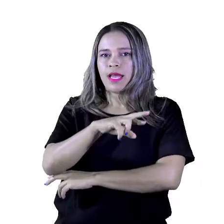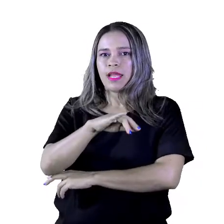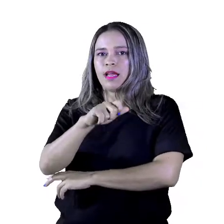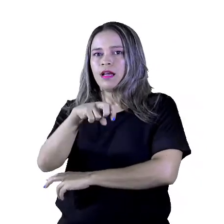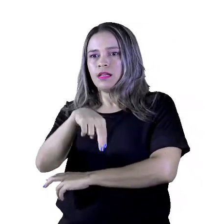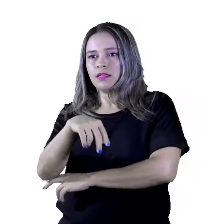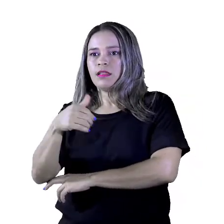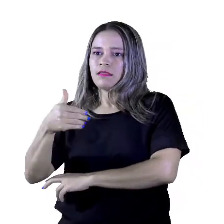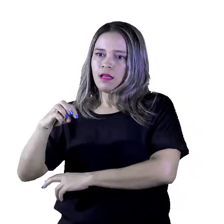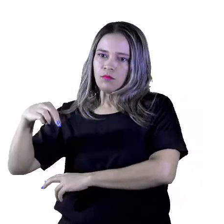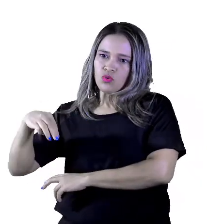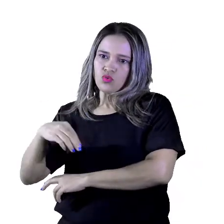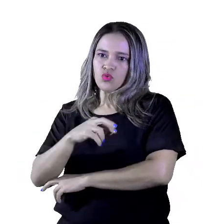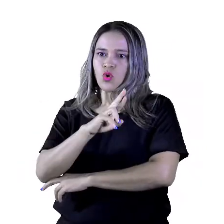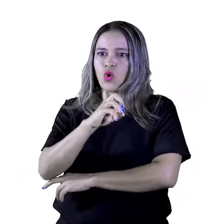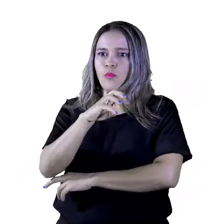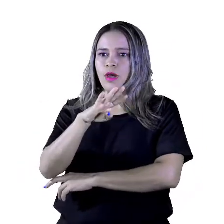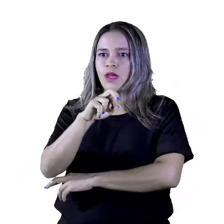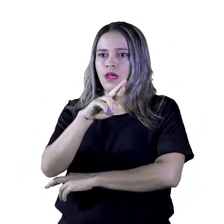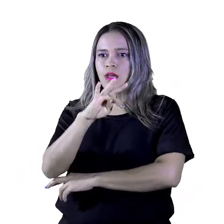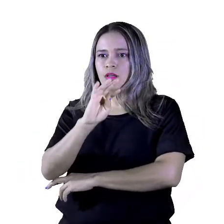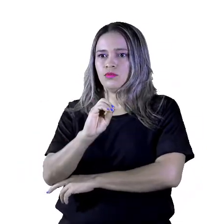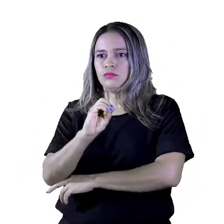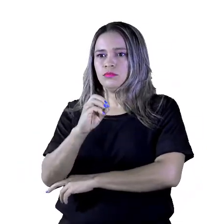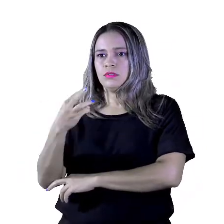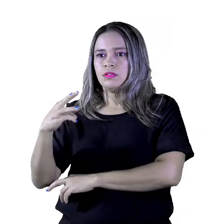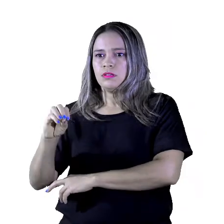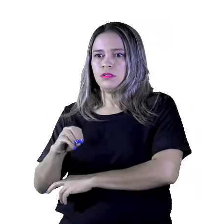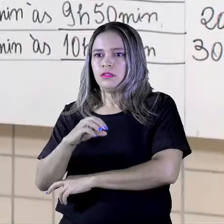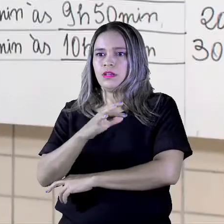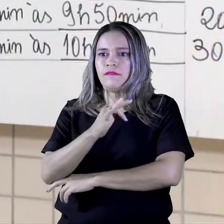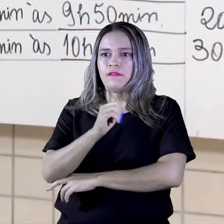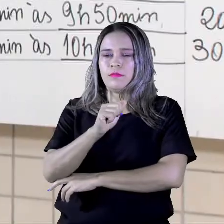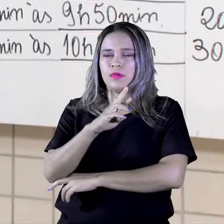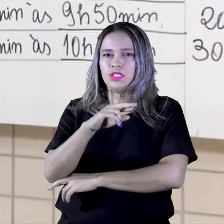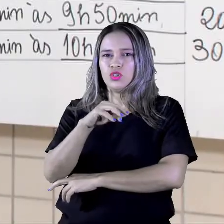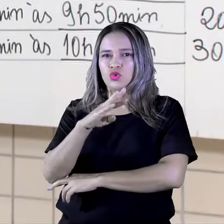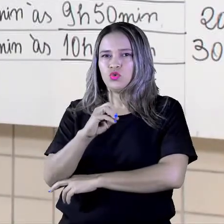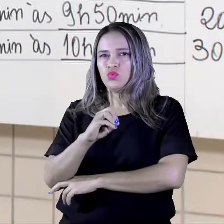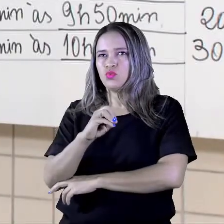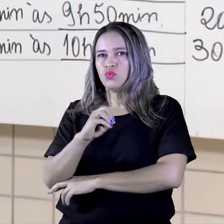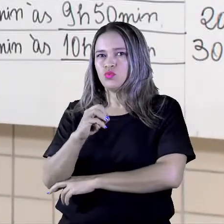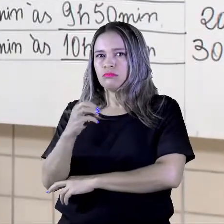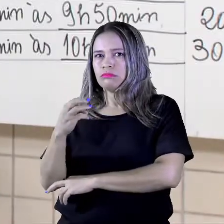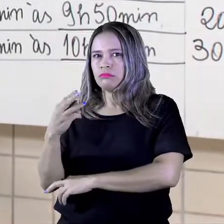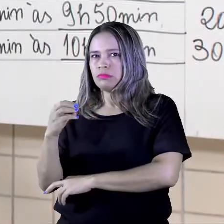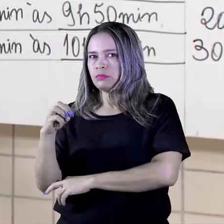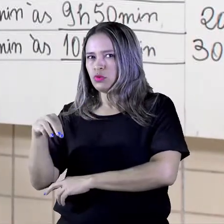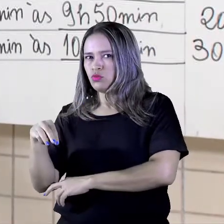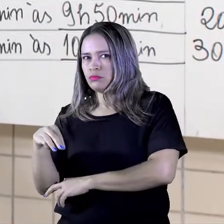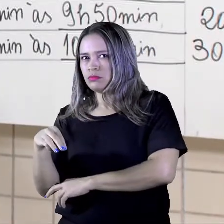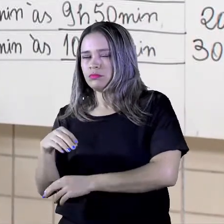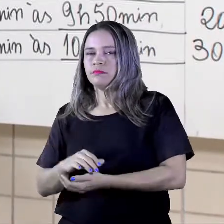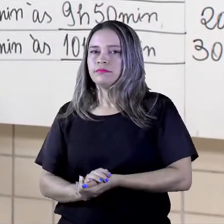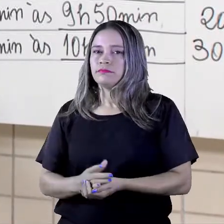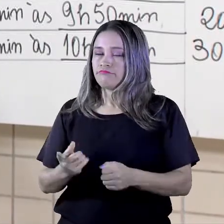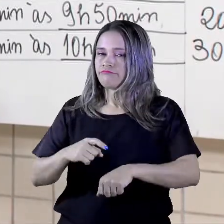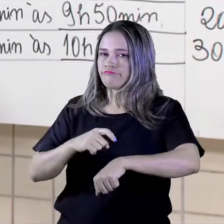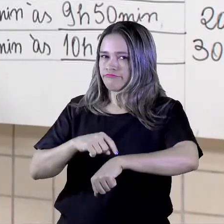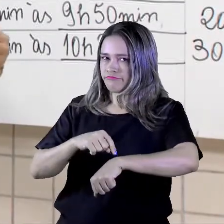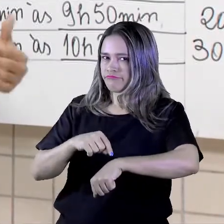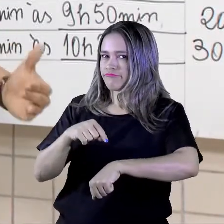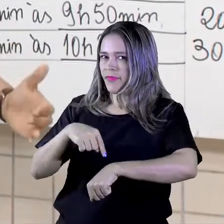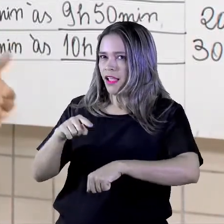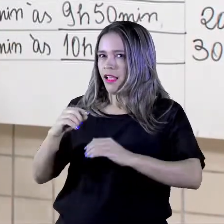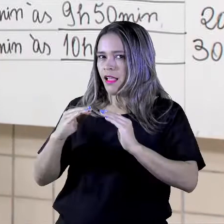o Roberto, 30 minutos, o Fabrício, 20 minutos, beleza? Então, esse é o tempo de duração, o tempo que eles levam